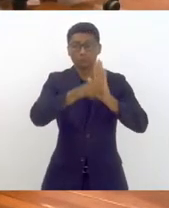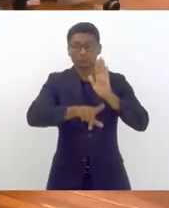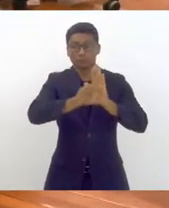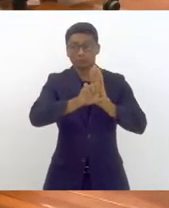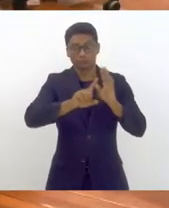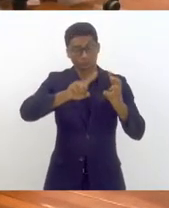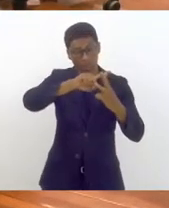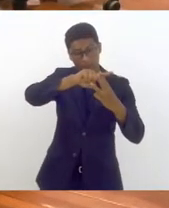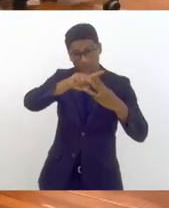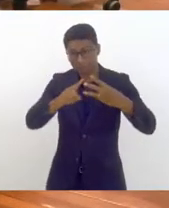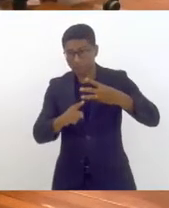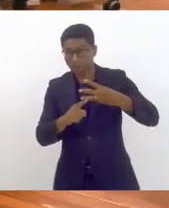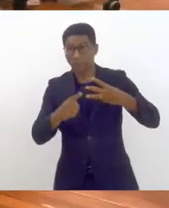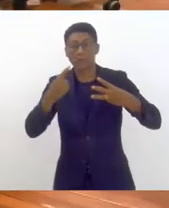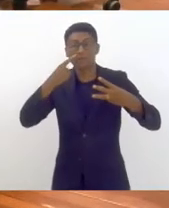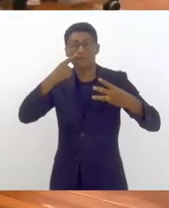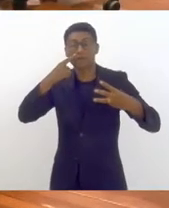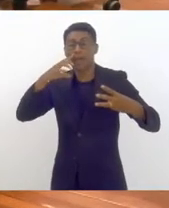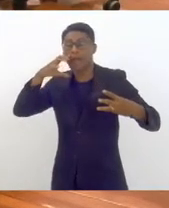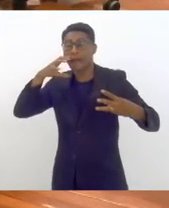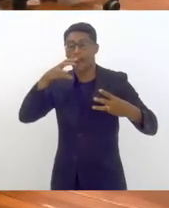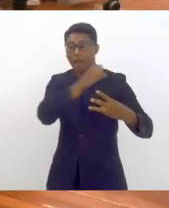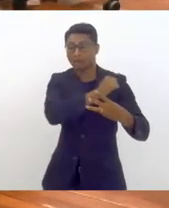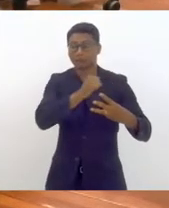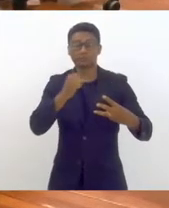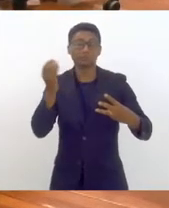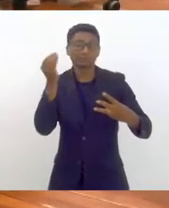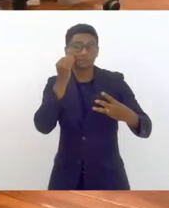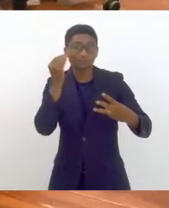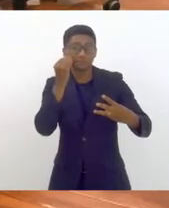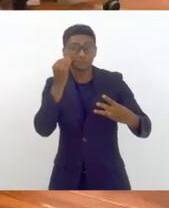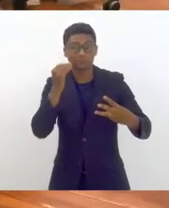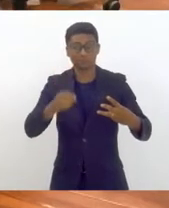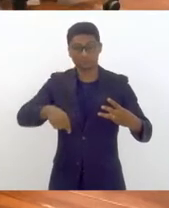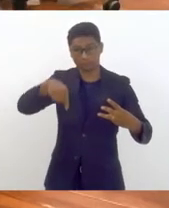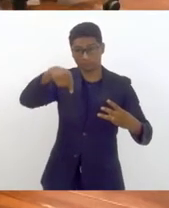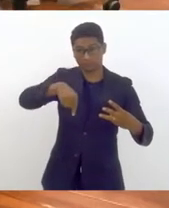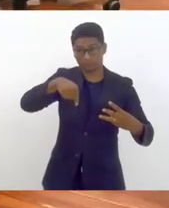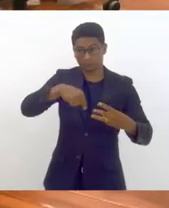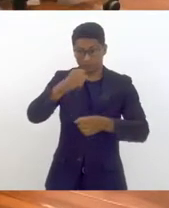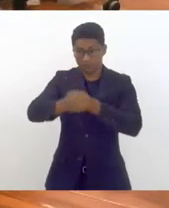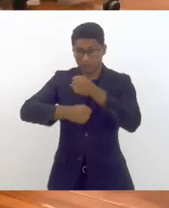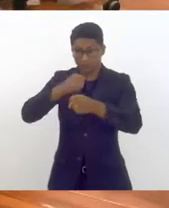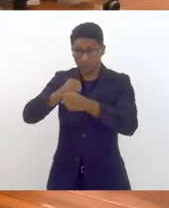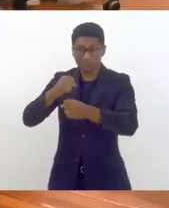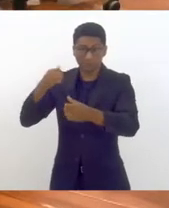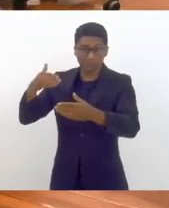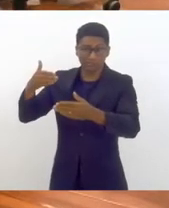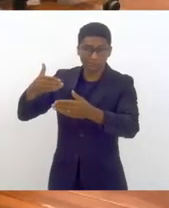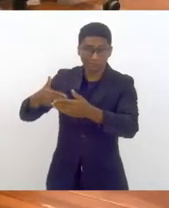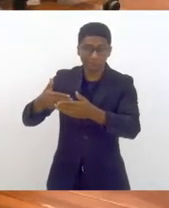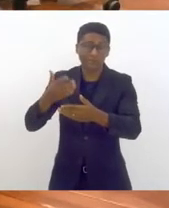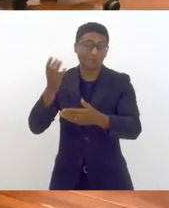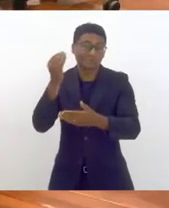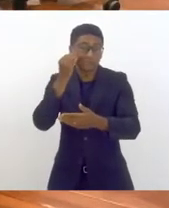rápida, né? De tal maneira que a gente possa aprová-las ainda nessa gestão. Então, eu proponho que a